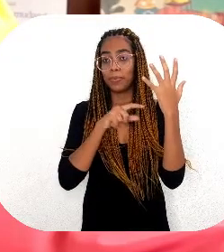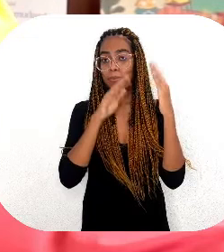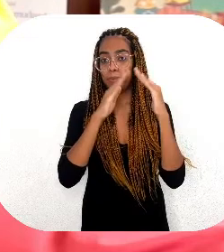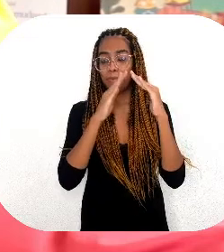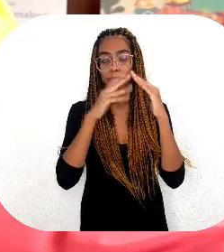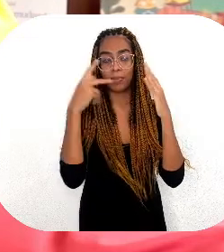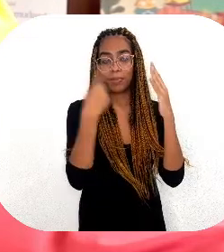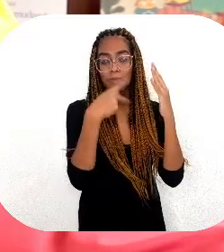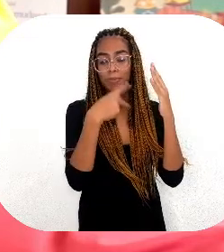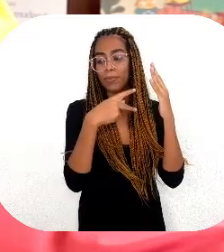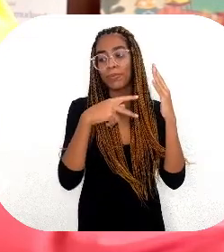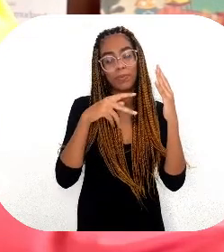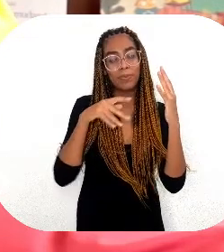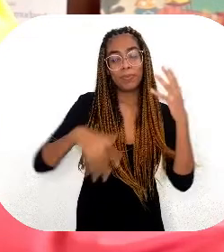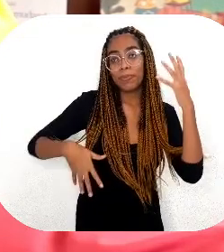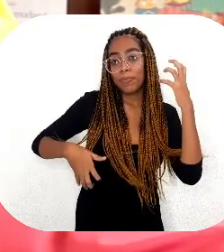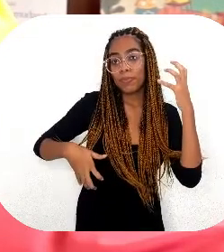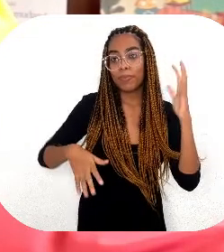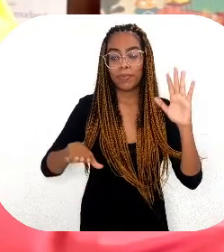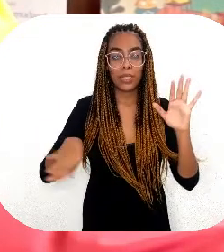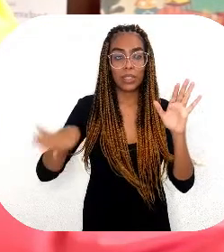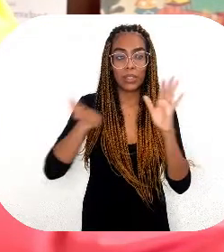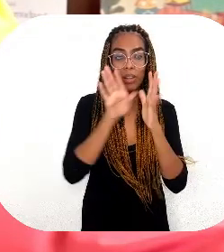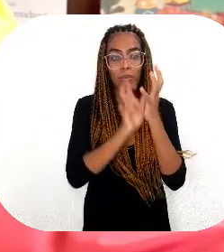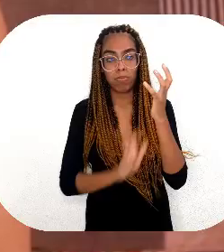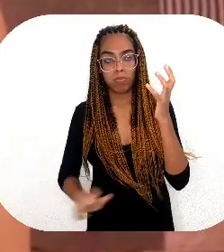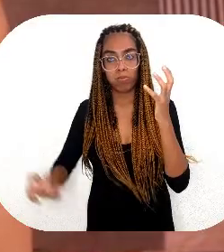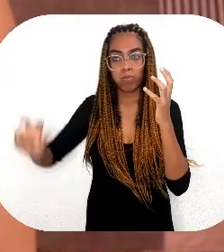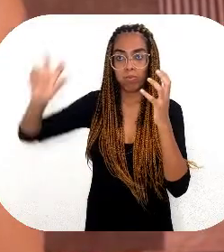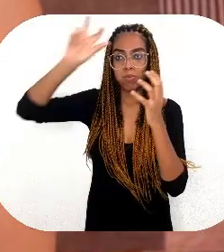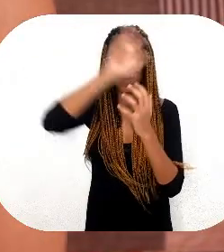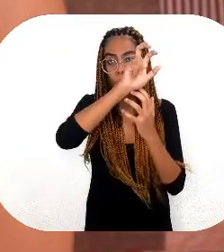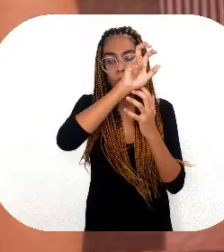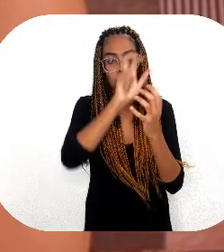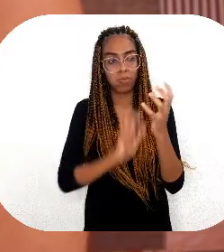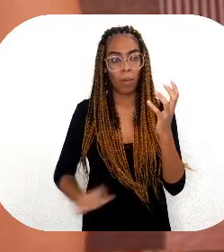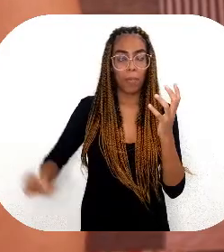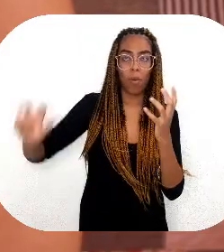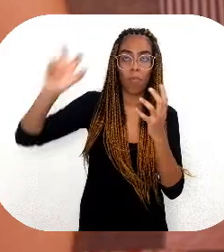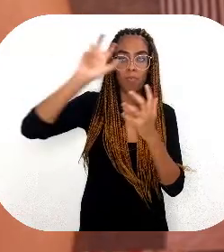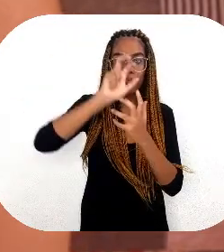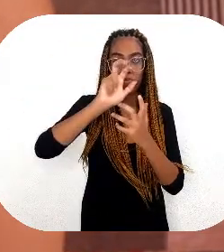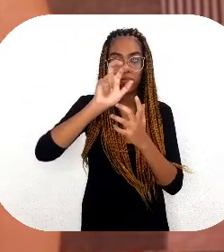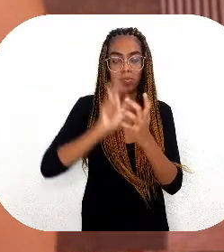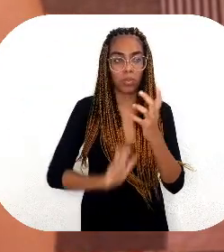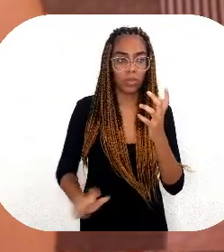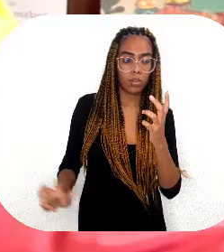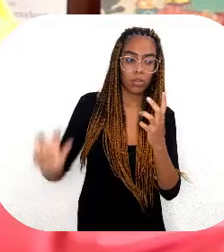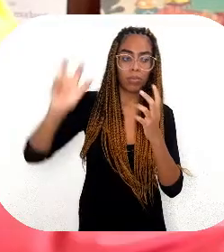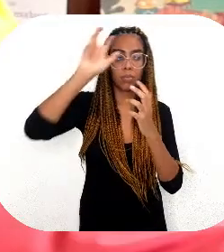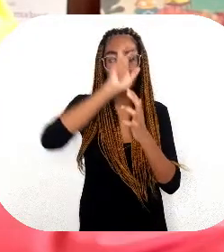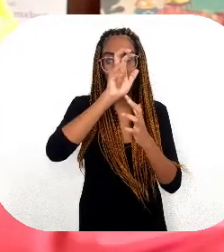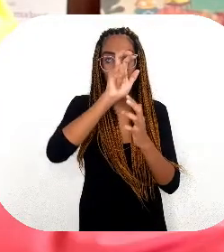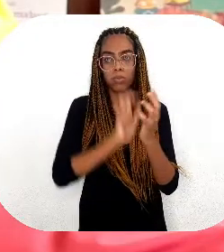à árvore onde morava o macaquinho. Assim que chegou lá, ele deu um pulo Mais